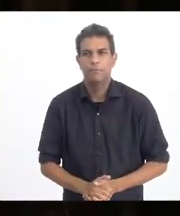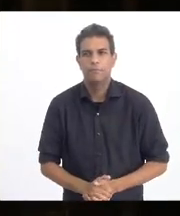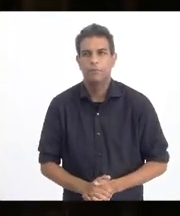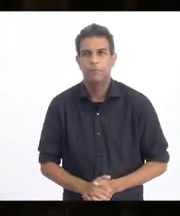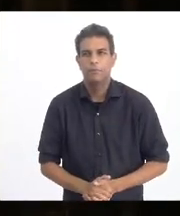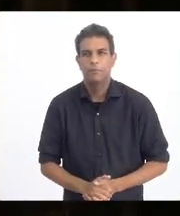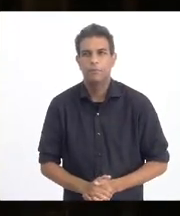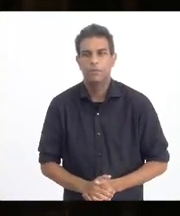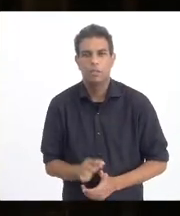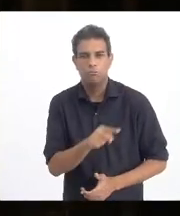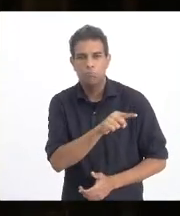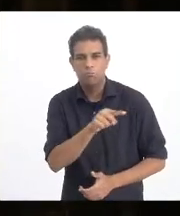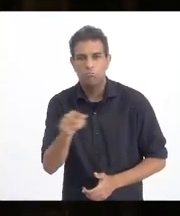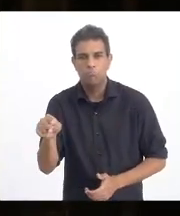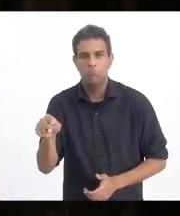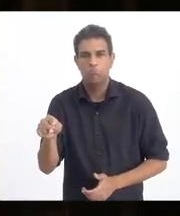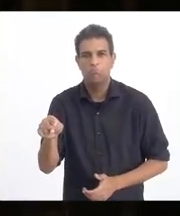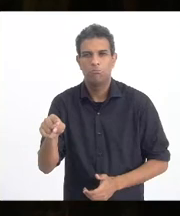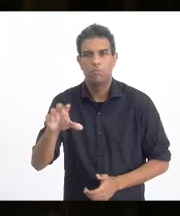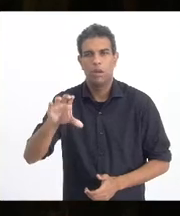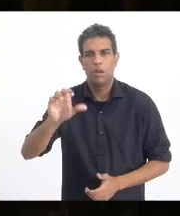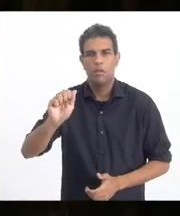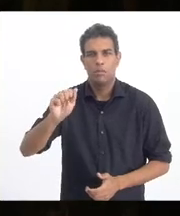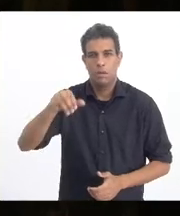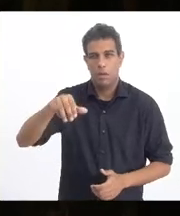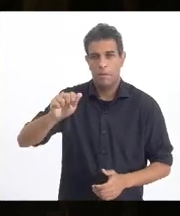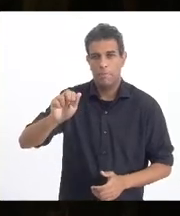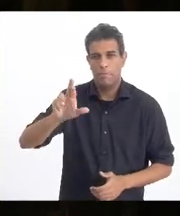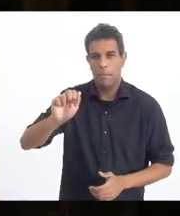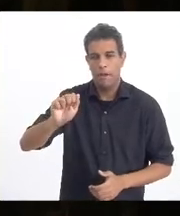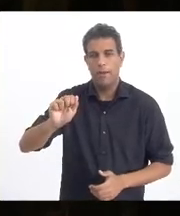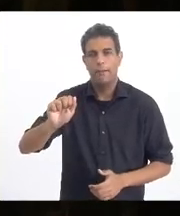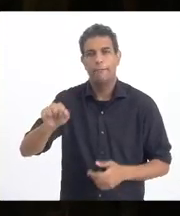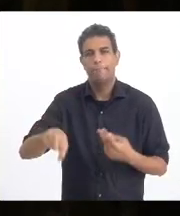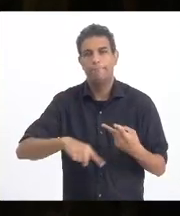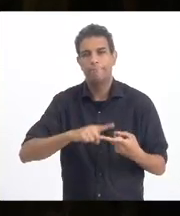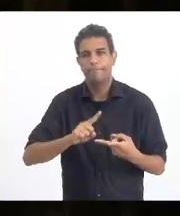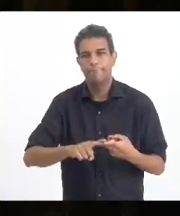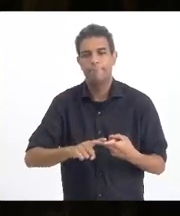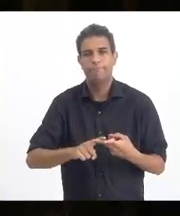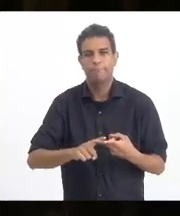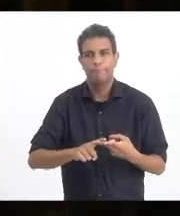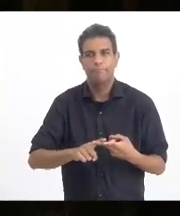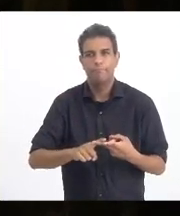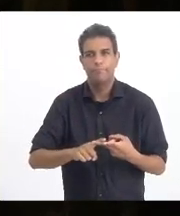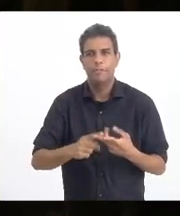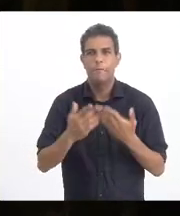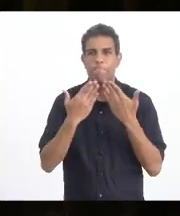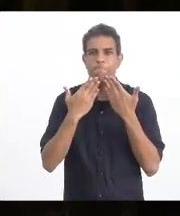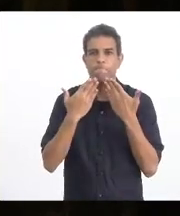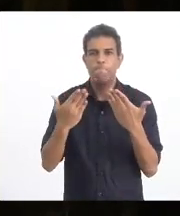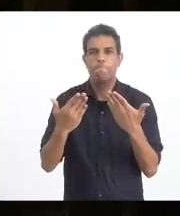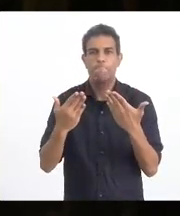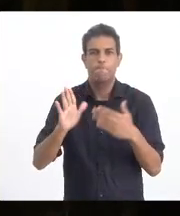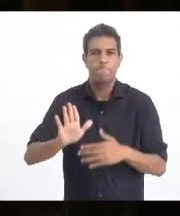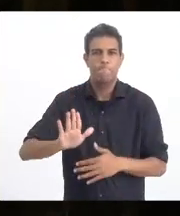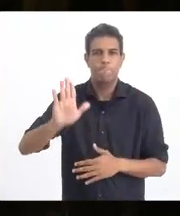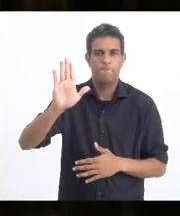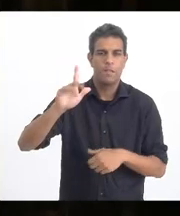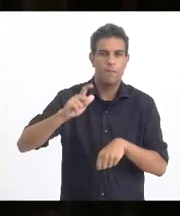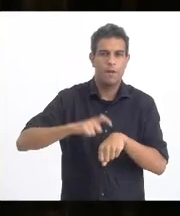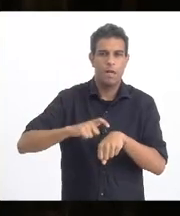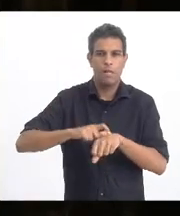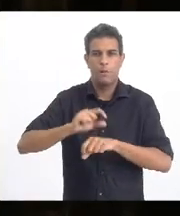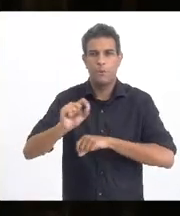Um companheiro de vocês, o Câmara, Alessandro Câmara, e depois peço até que ele se manifeste, não é